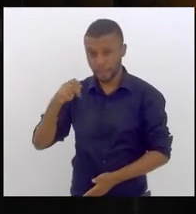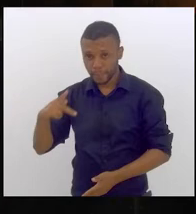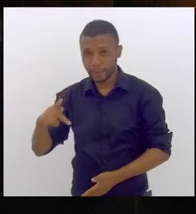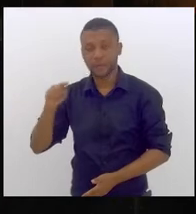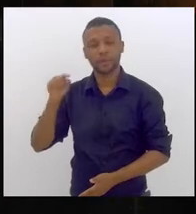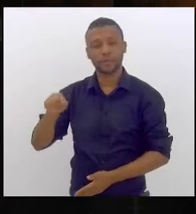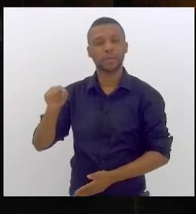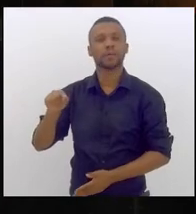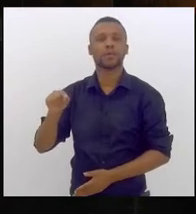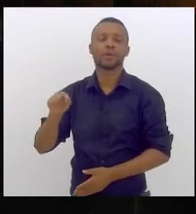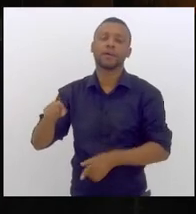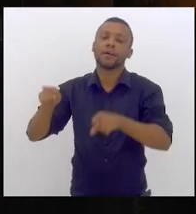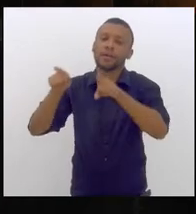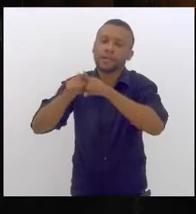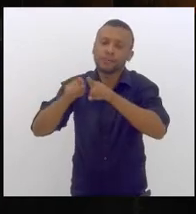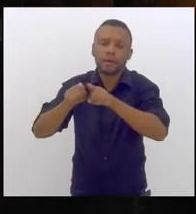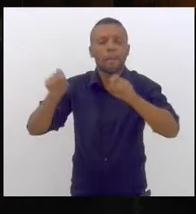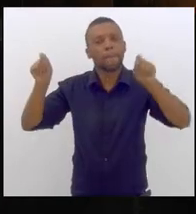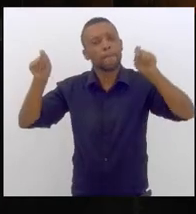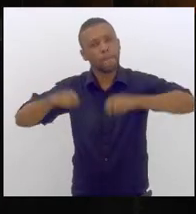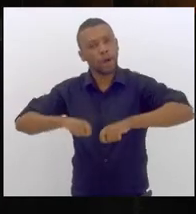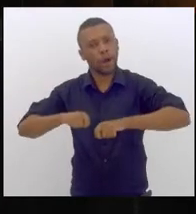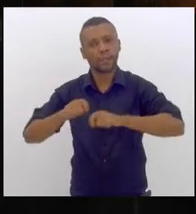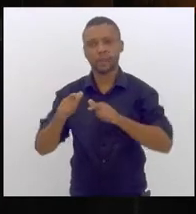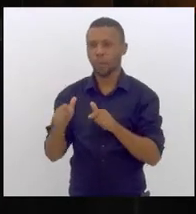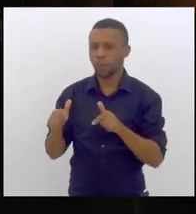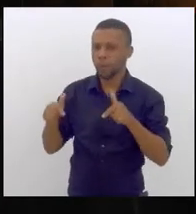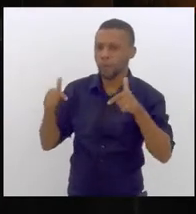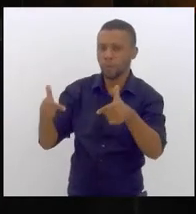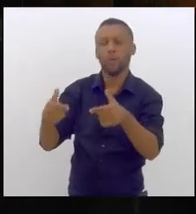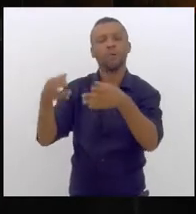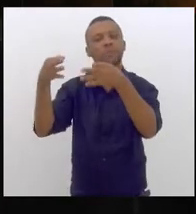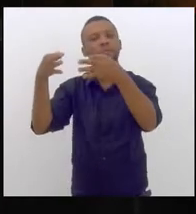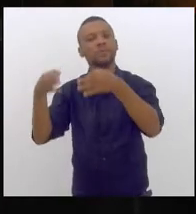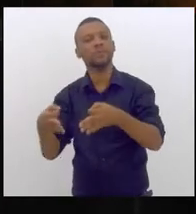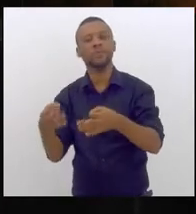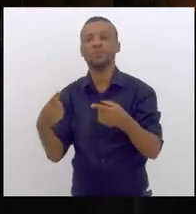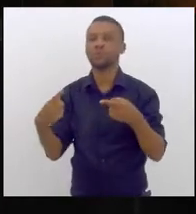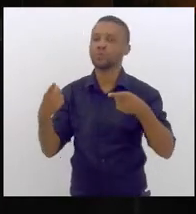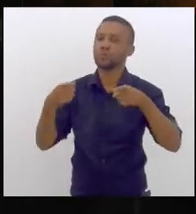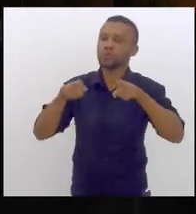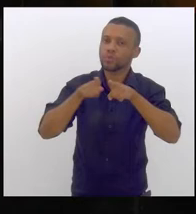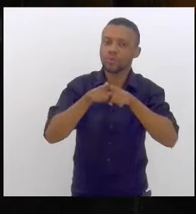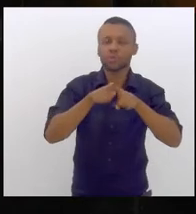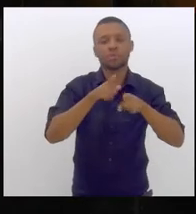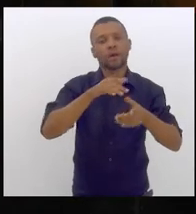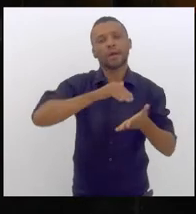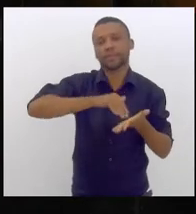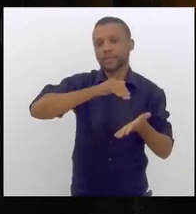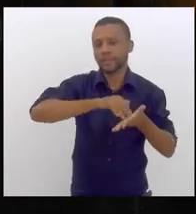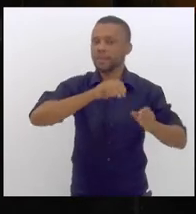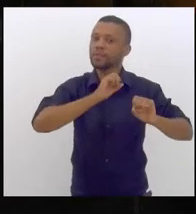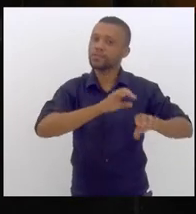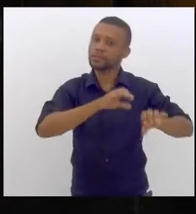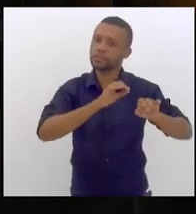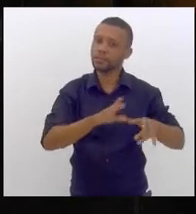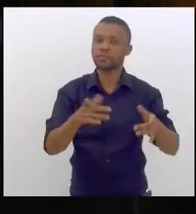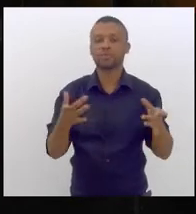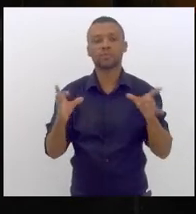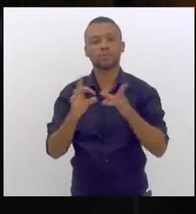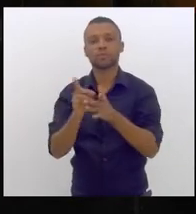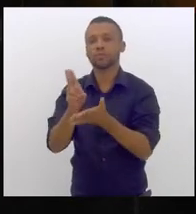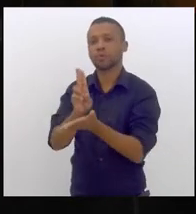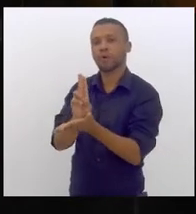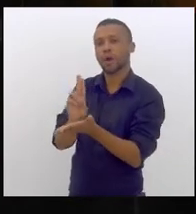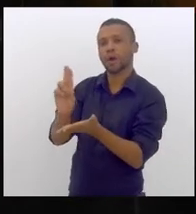Penitenciária também possa fazer relações concretas com a Secretaria de Educação e com as universidades, porque